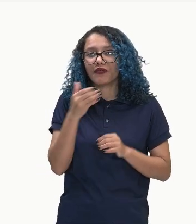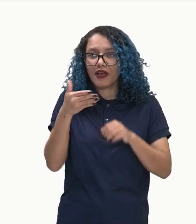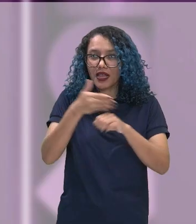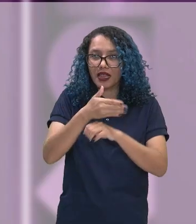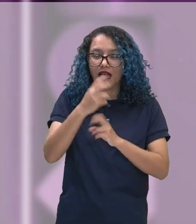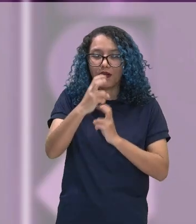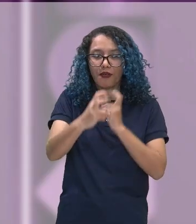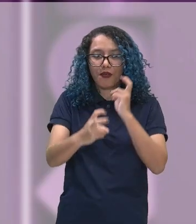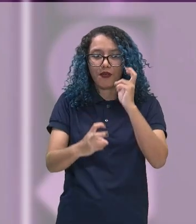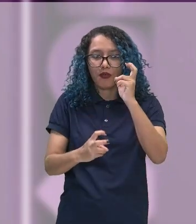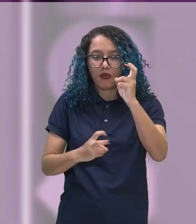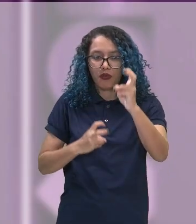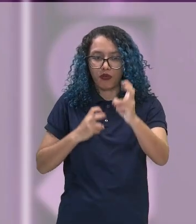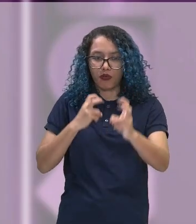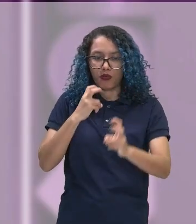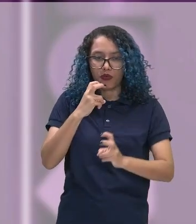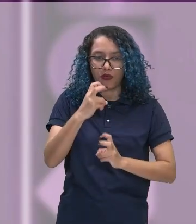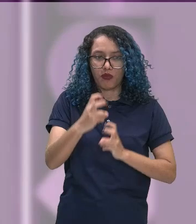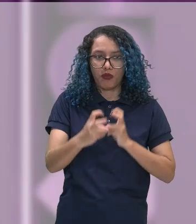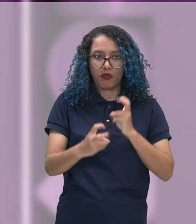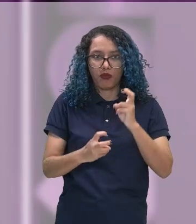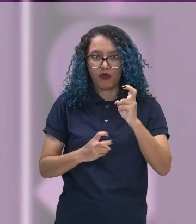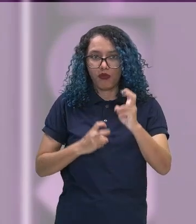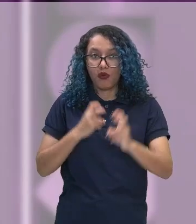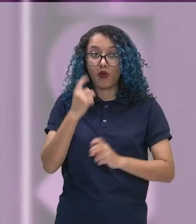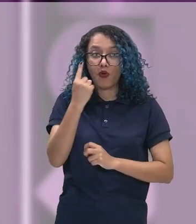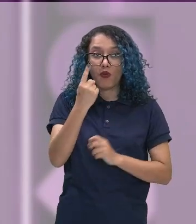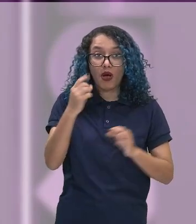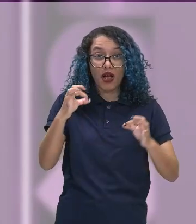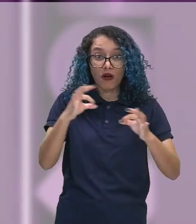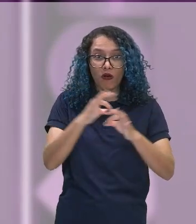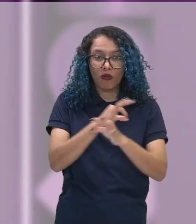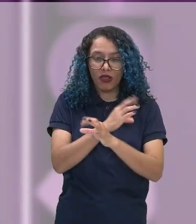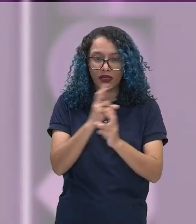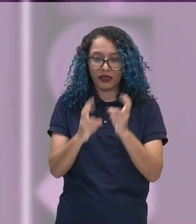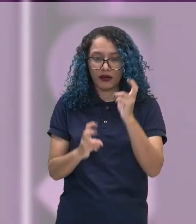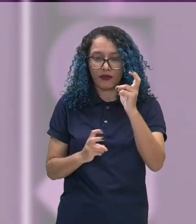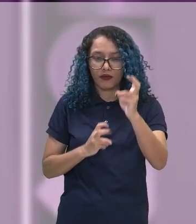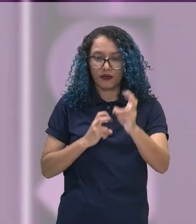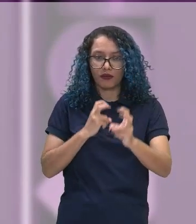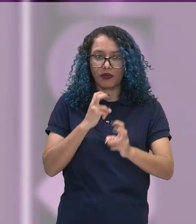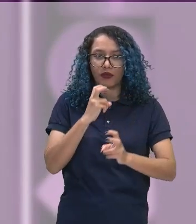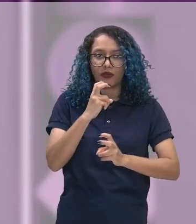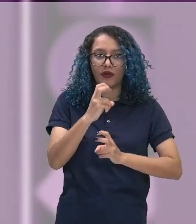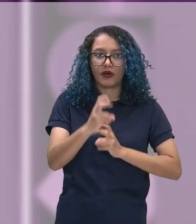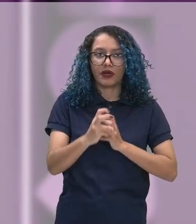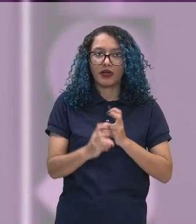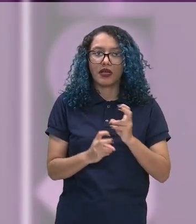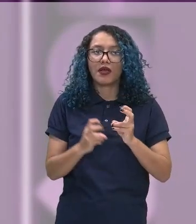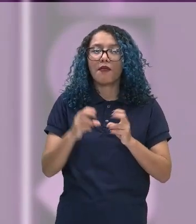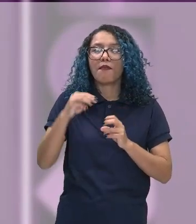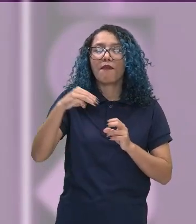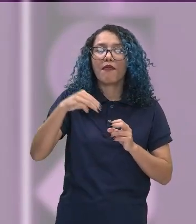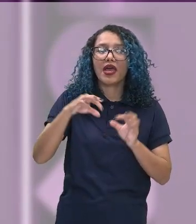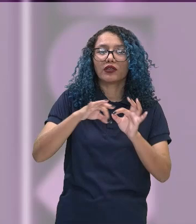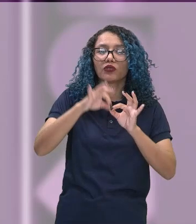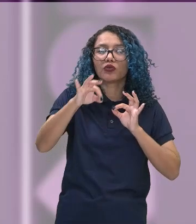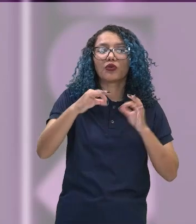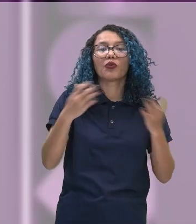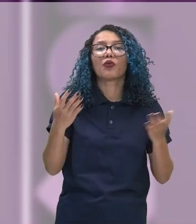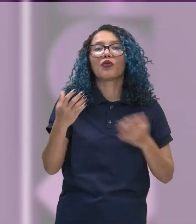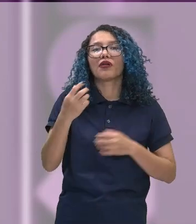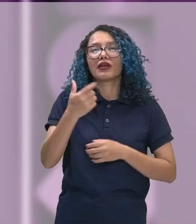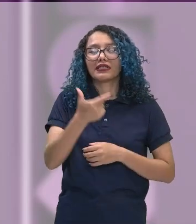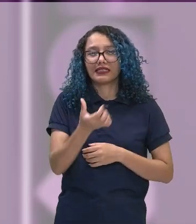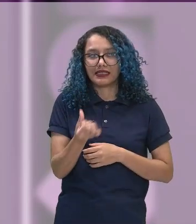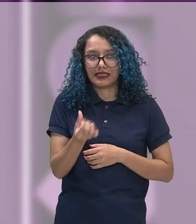volta completa, né? Você terá, né, andado nessa roda, nessa volta toda, 60 metros. Legal,